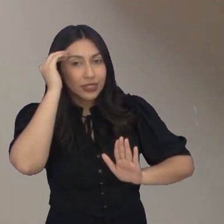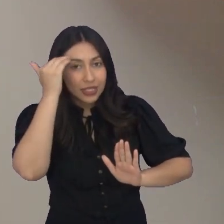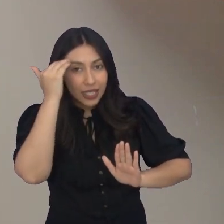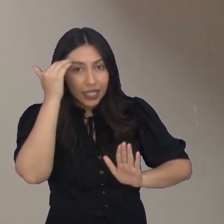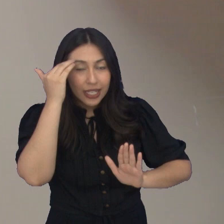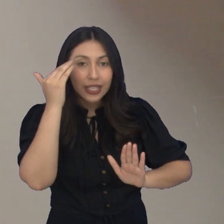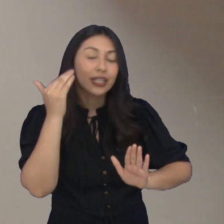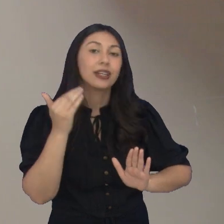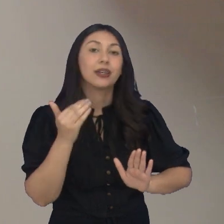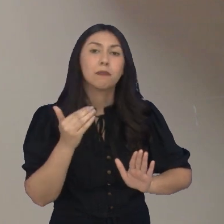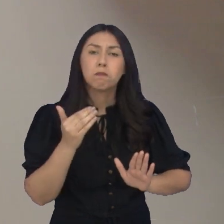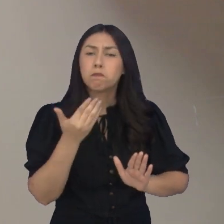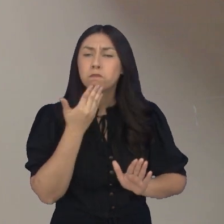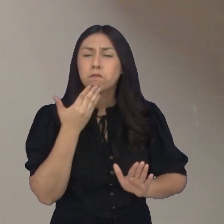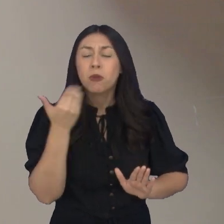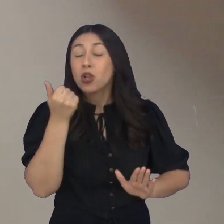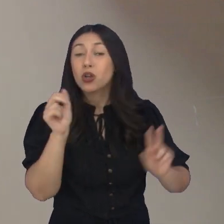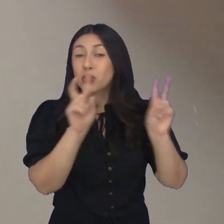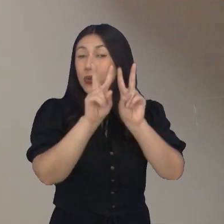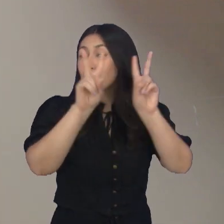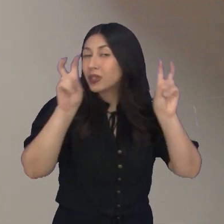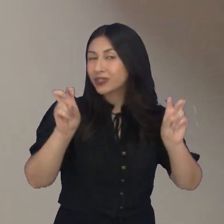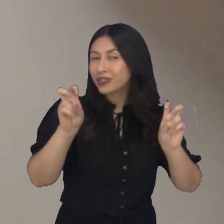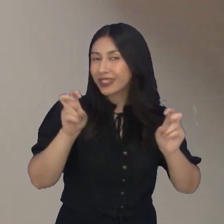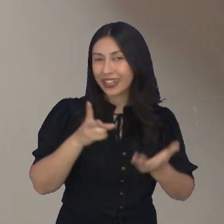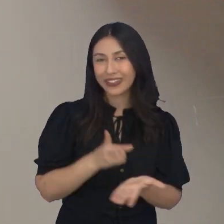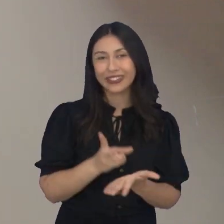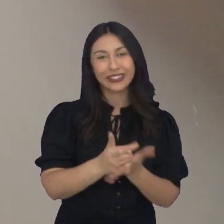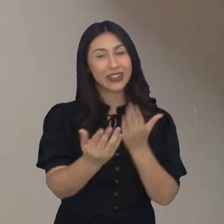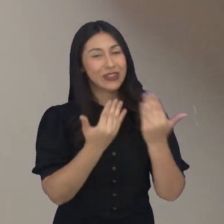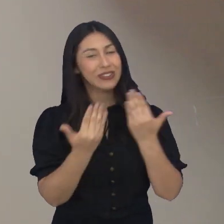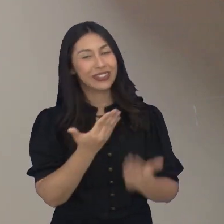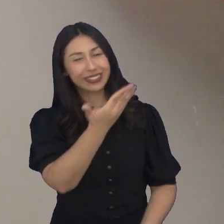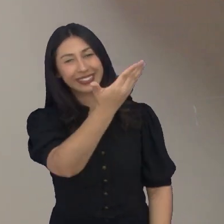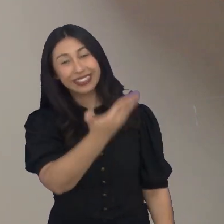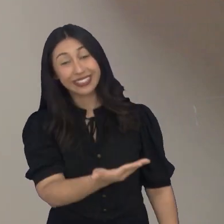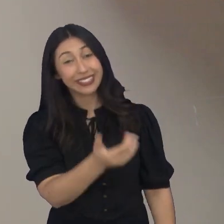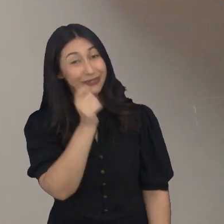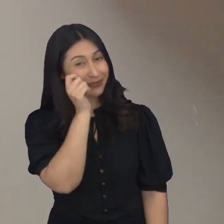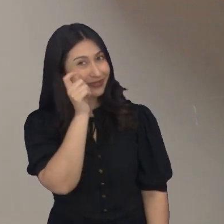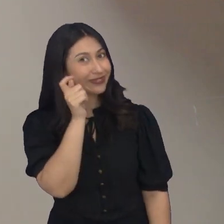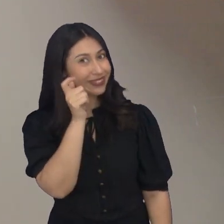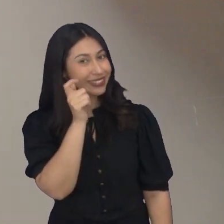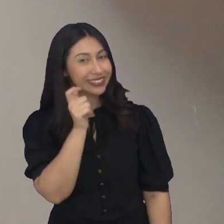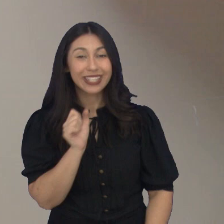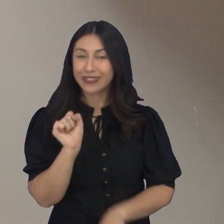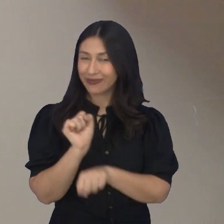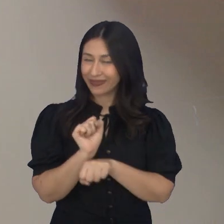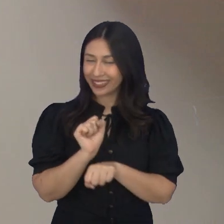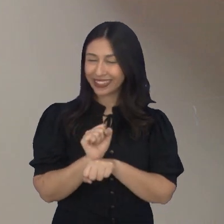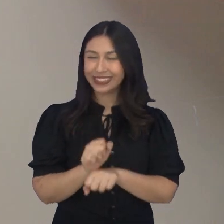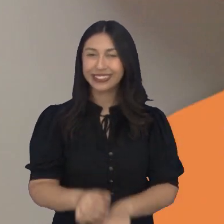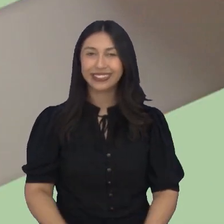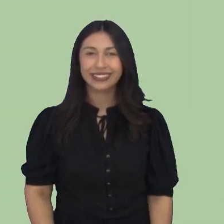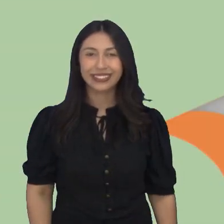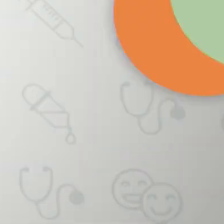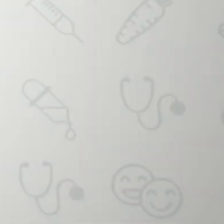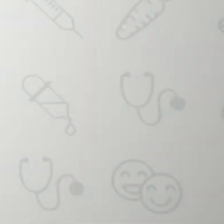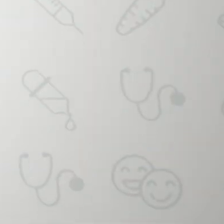um pouco mais sobre esse tema. E a gente continua também a conversa aqui com o Osmar, que está super interessante. A gente volta já já.